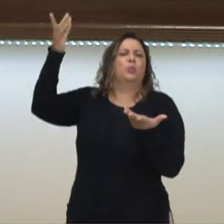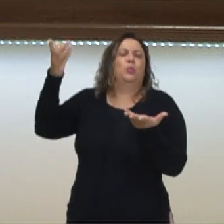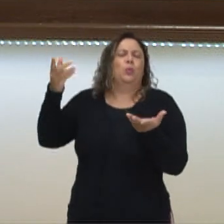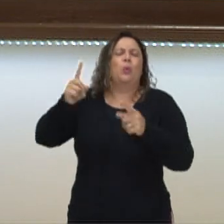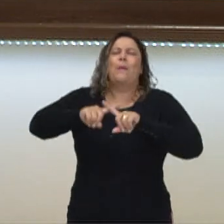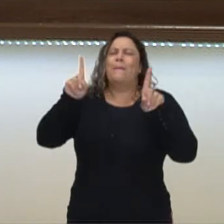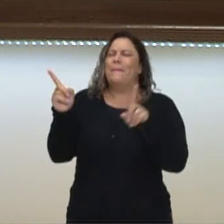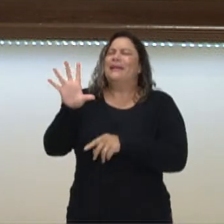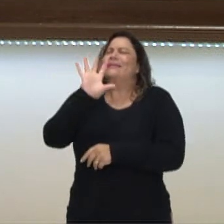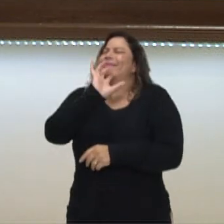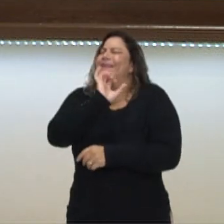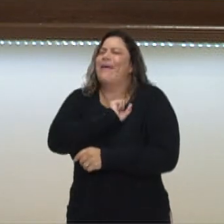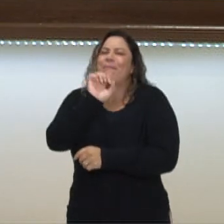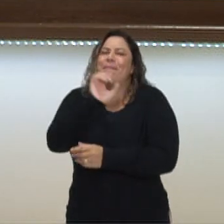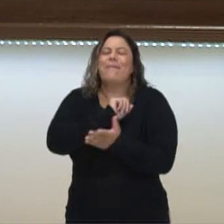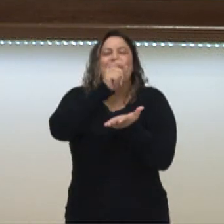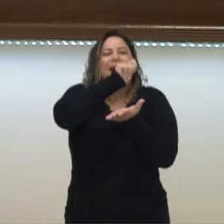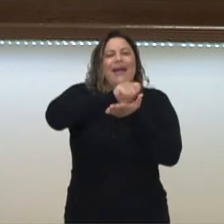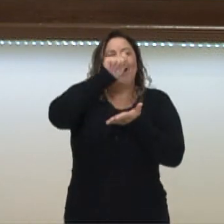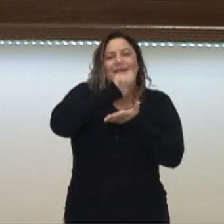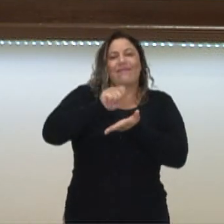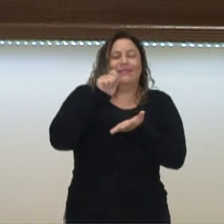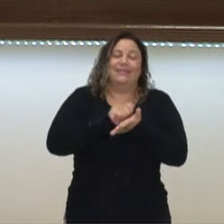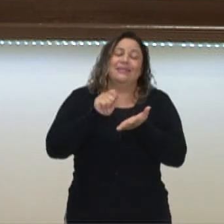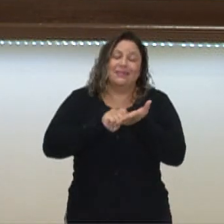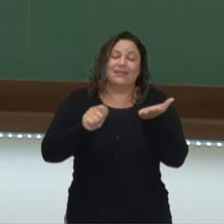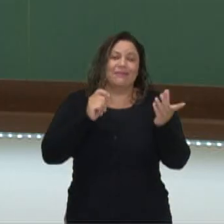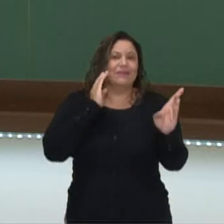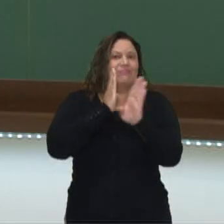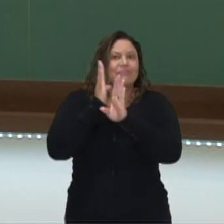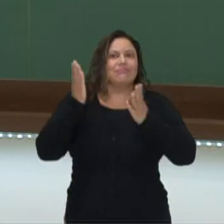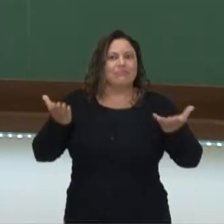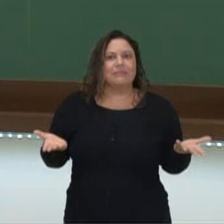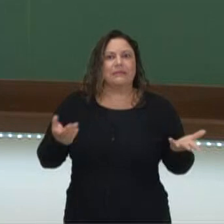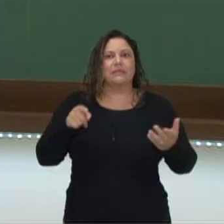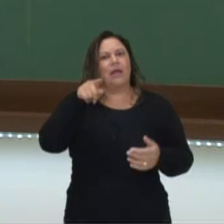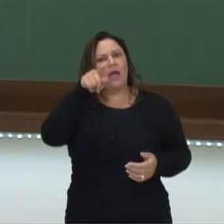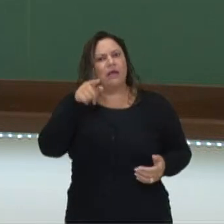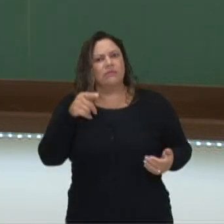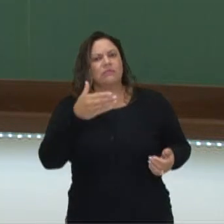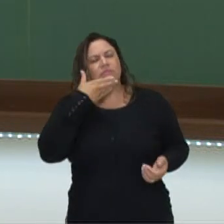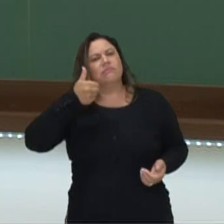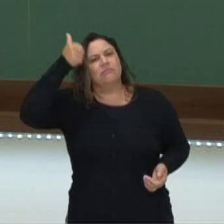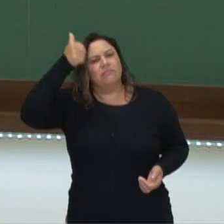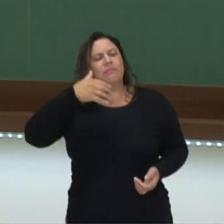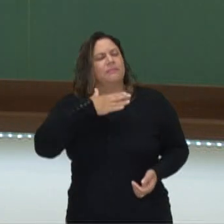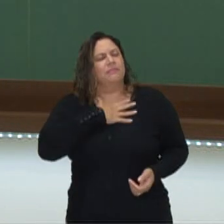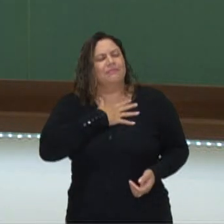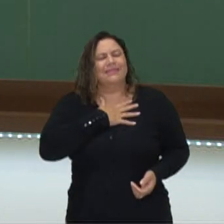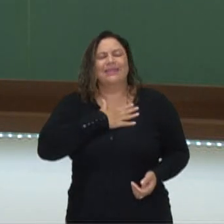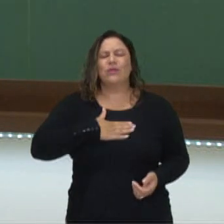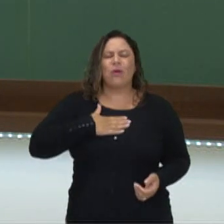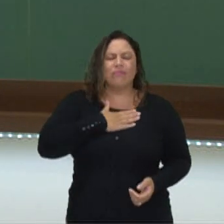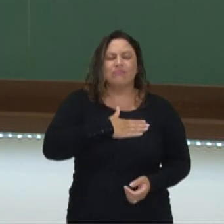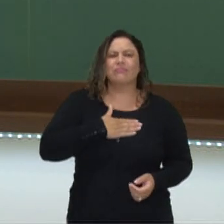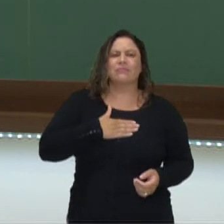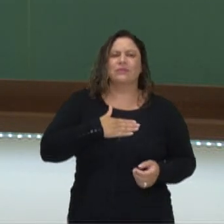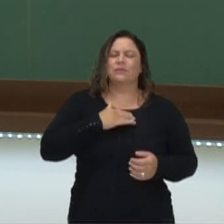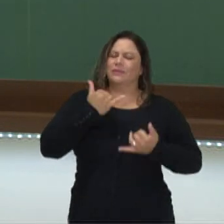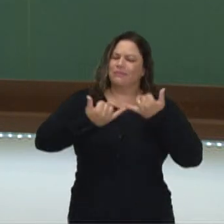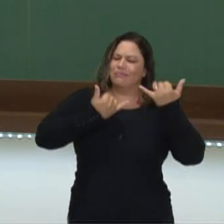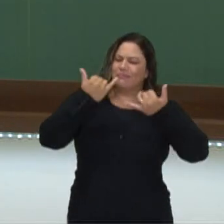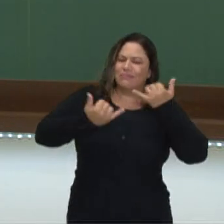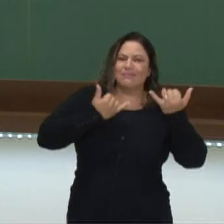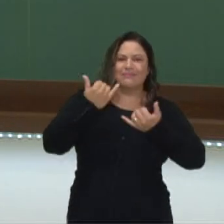amava escrever. Então ele diz, eu acho que você tem que fazer o que você é melhor e o que te faz se